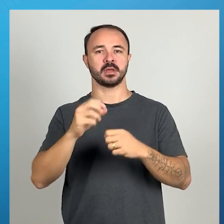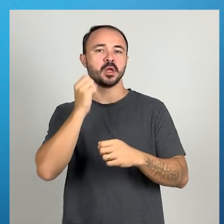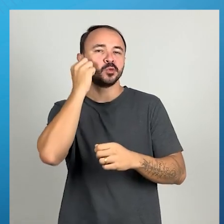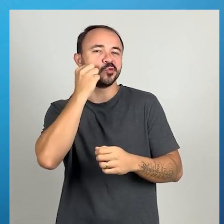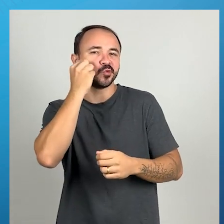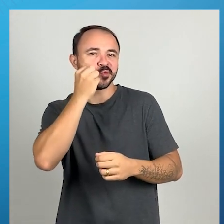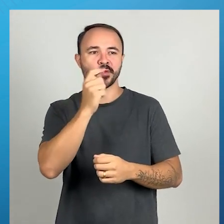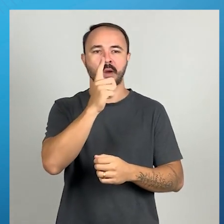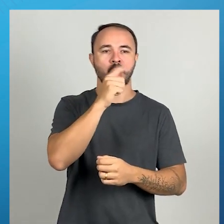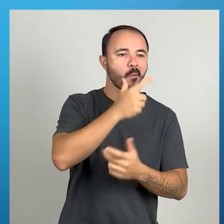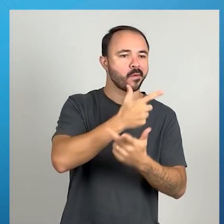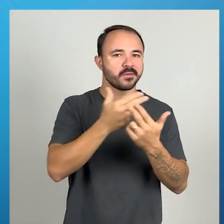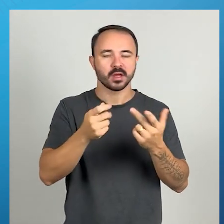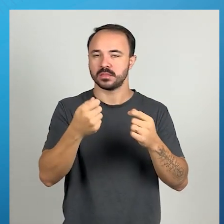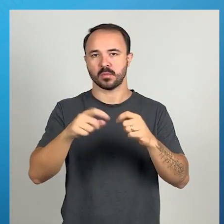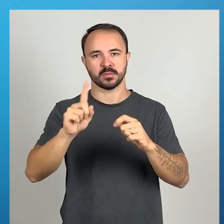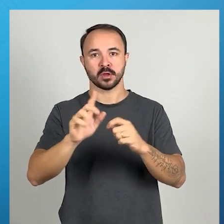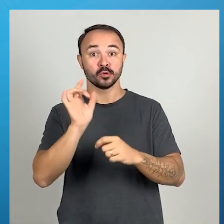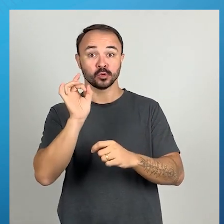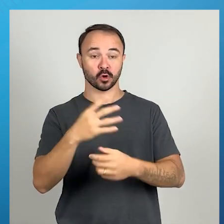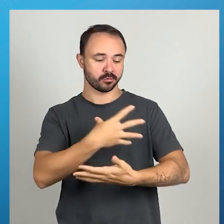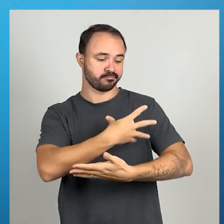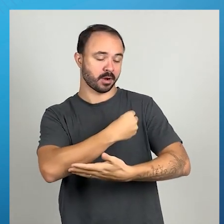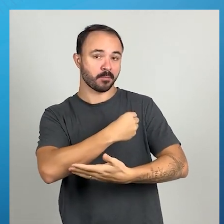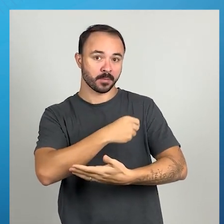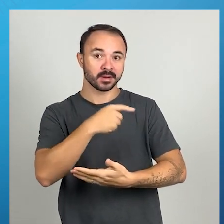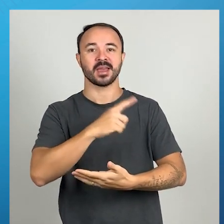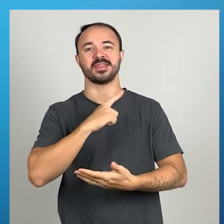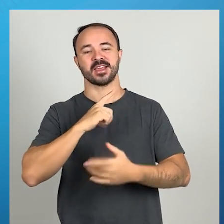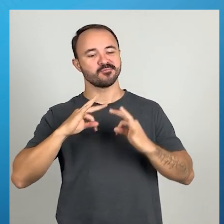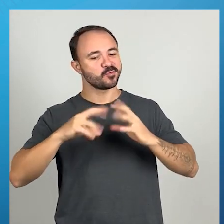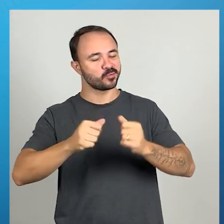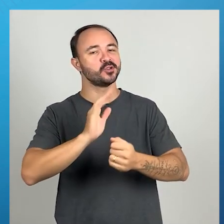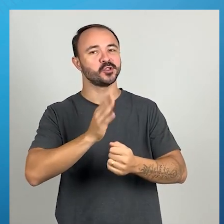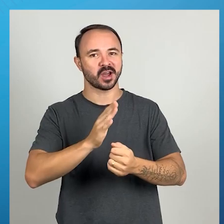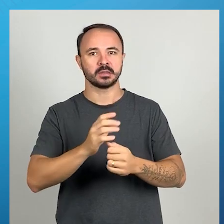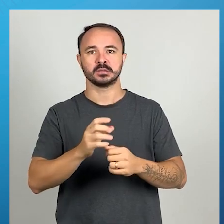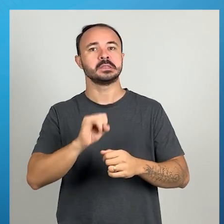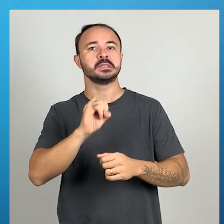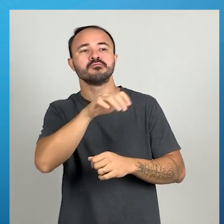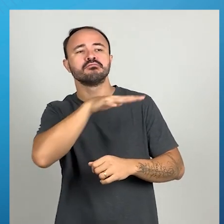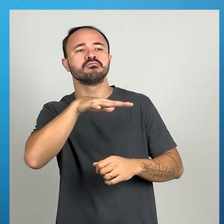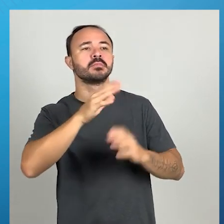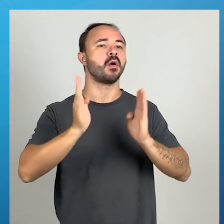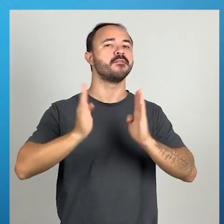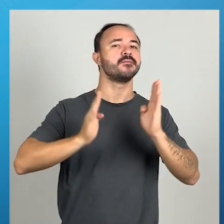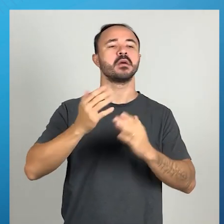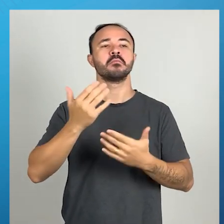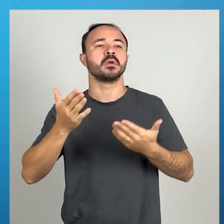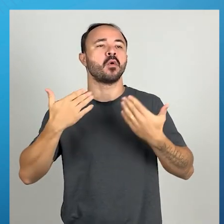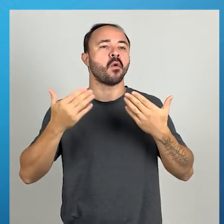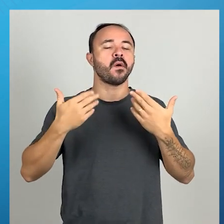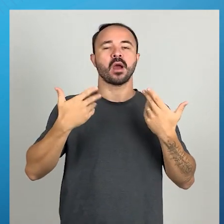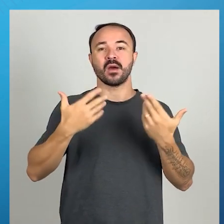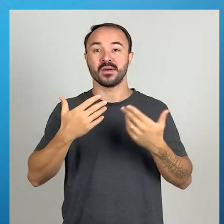água de que o bebê necessita, mesmo em locais muito quentes. Então, é sempre importante ficar atento a isso. Nos primeiros 6